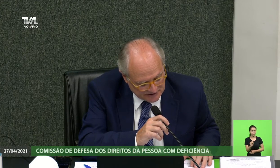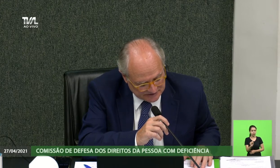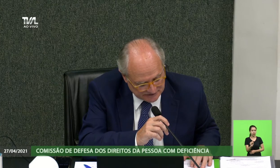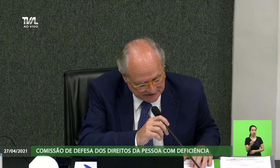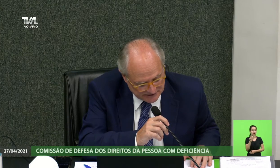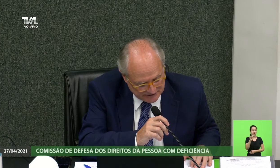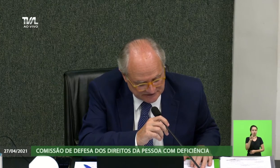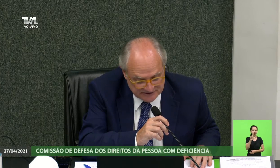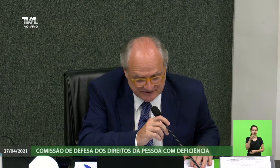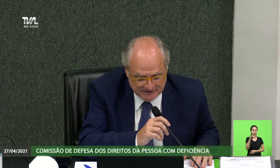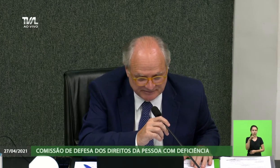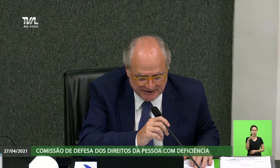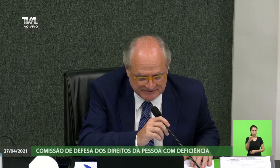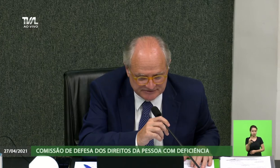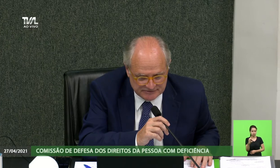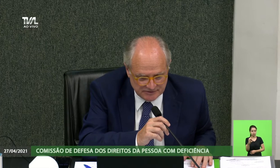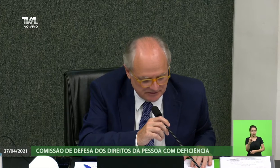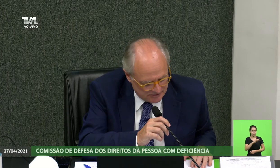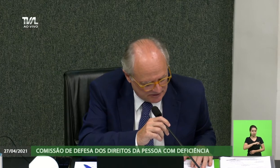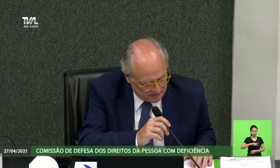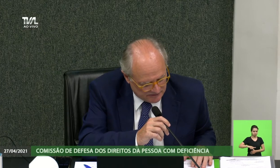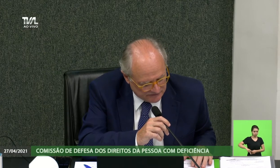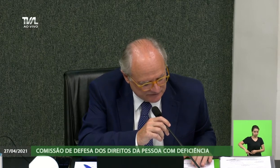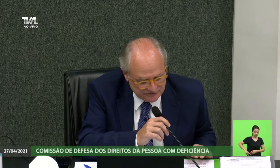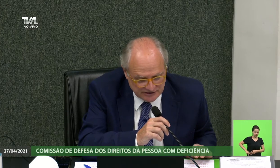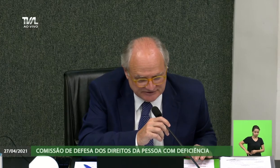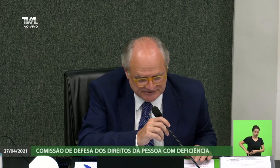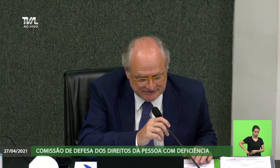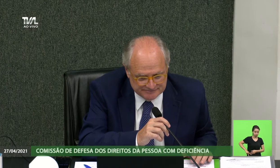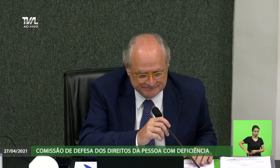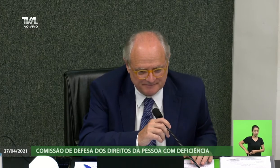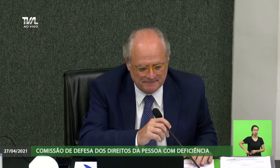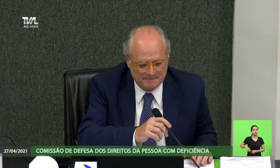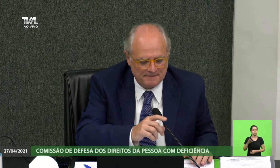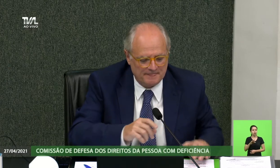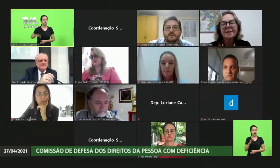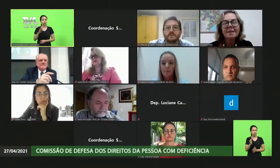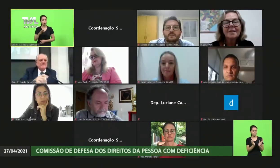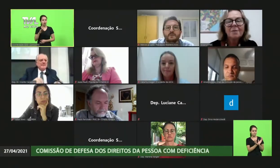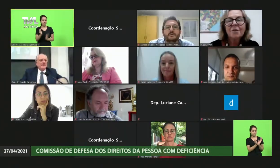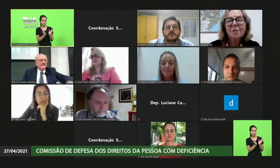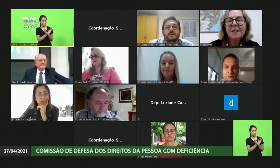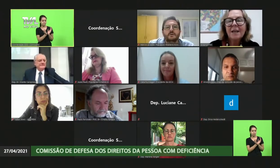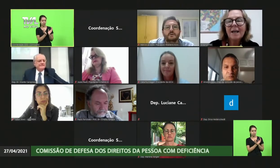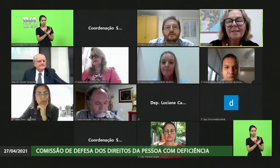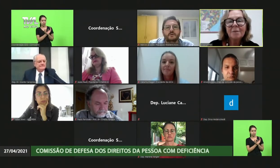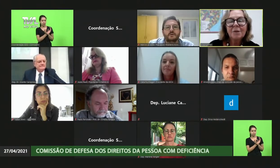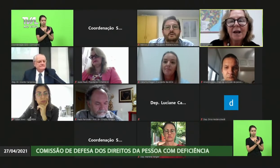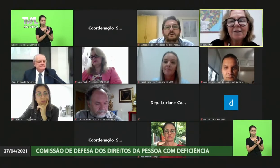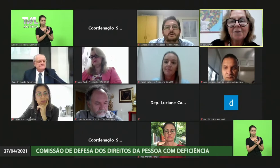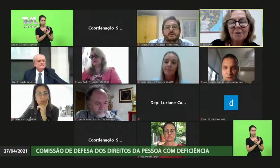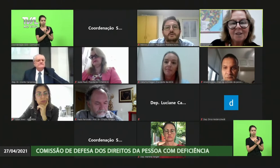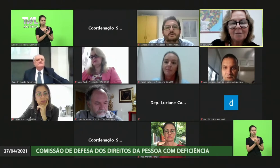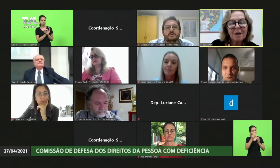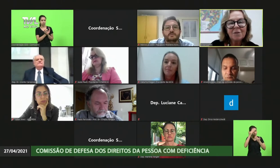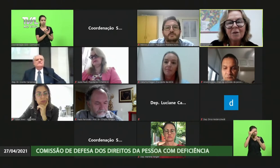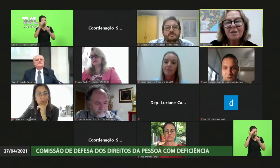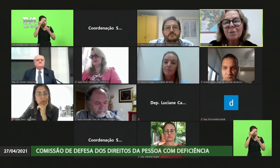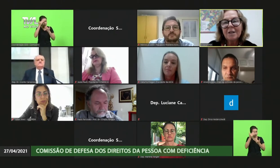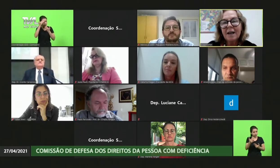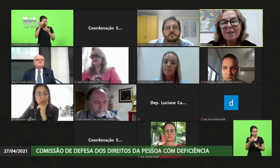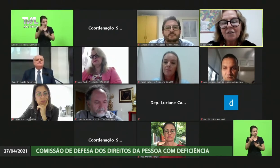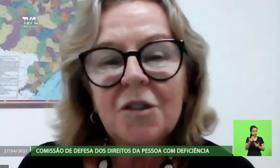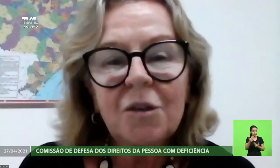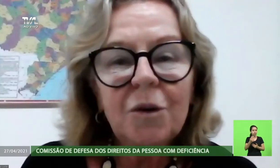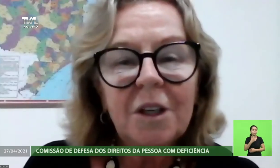presidente da Federação Catarinense das APAES. Por favor, dona Alice. Muito obrigada, deputado. Mais uma